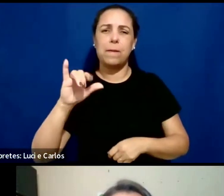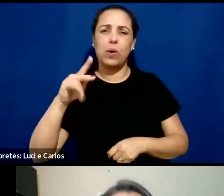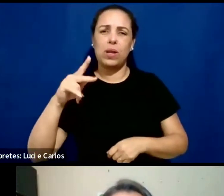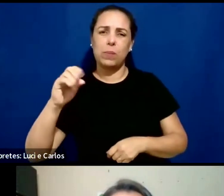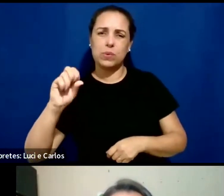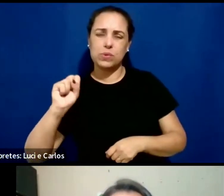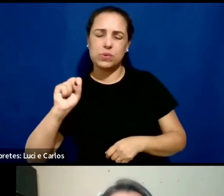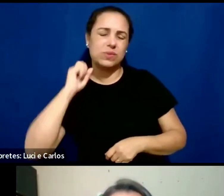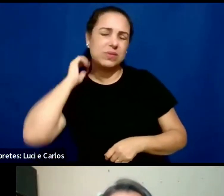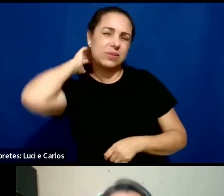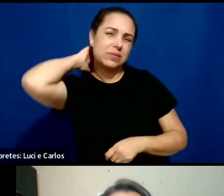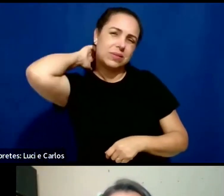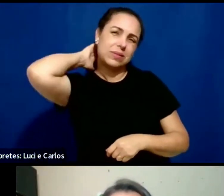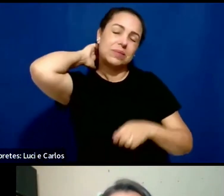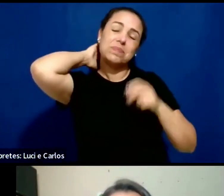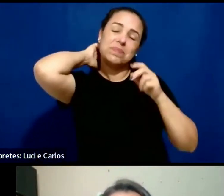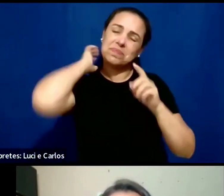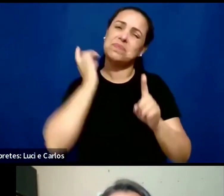eu tive